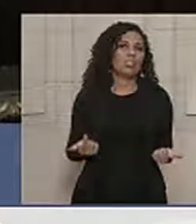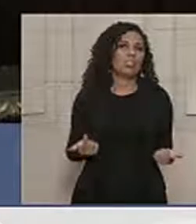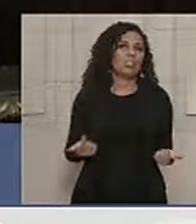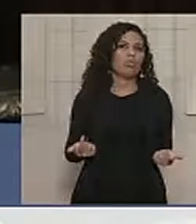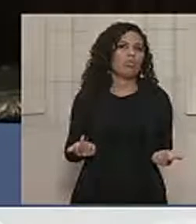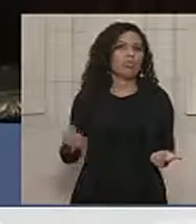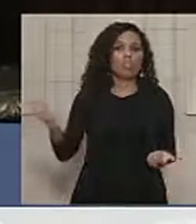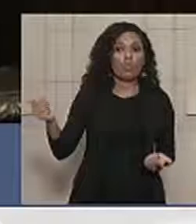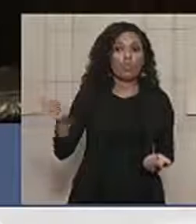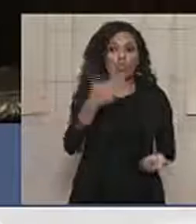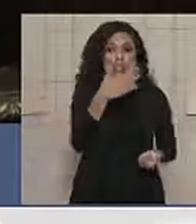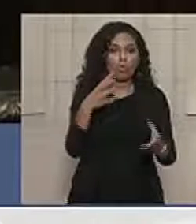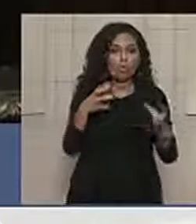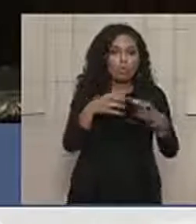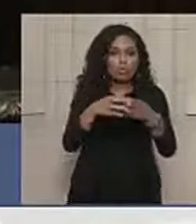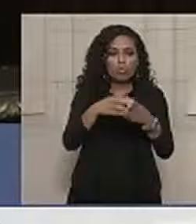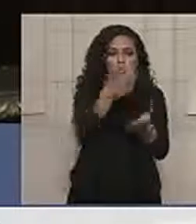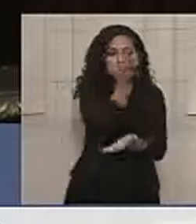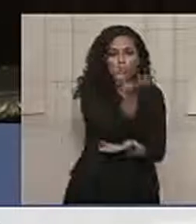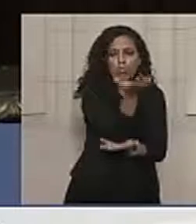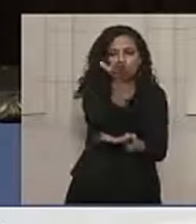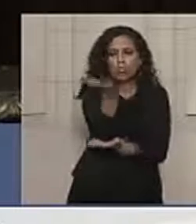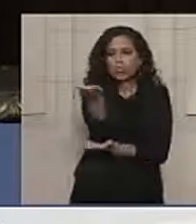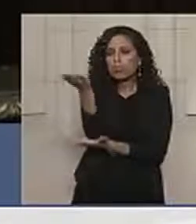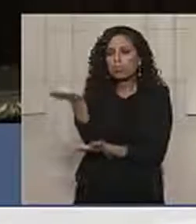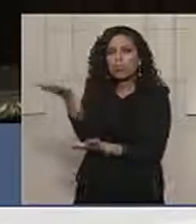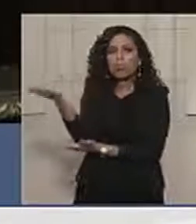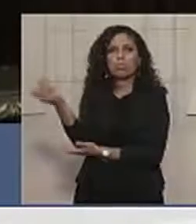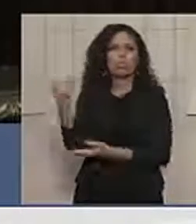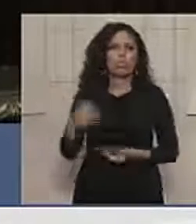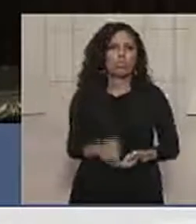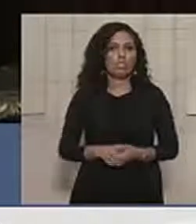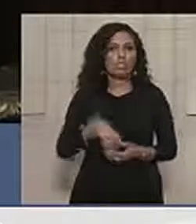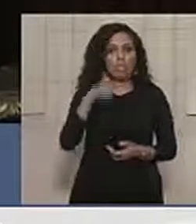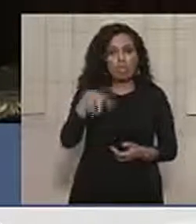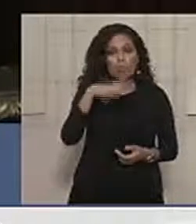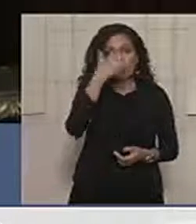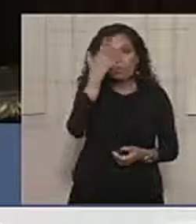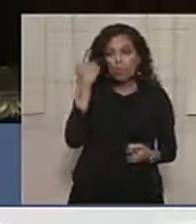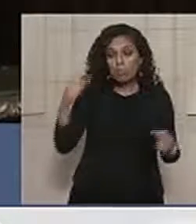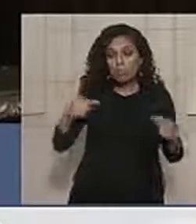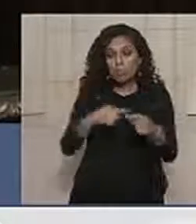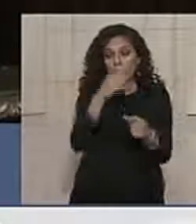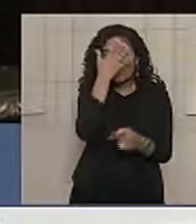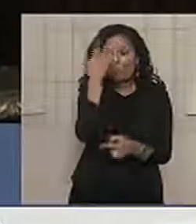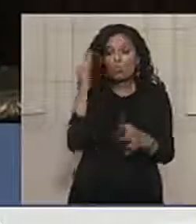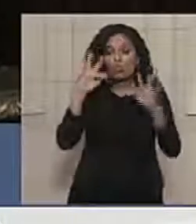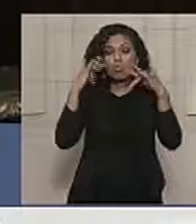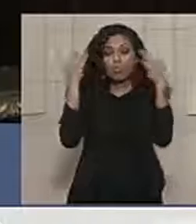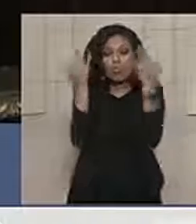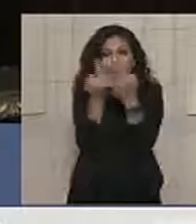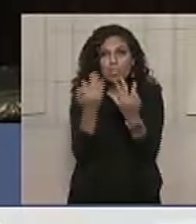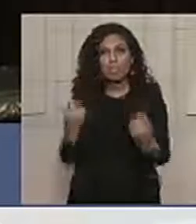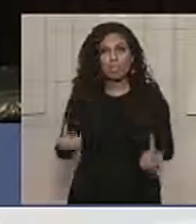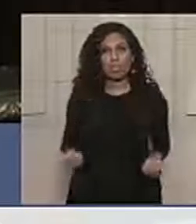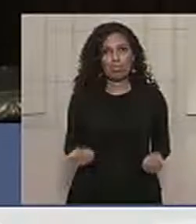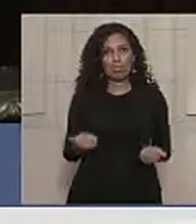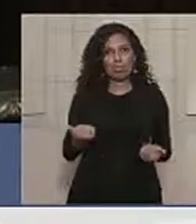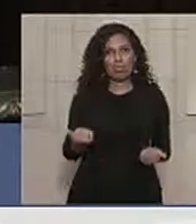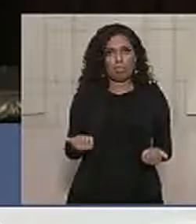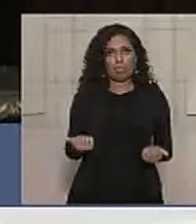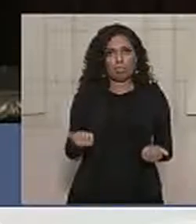um novo tipo de pessoa que ocupa a rua hoje. Então são famílias, são pessoas que não são